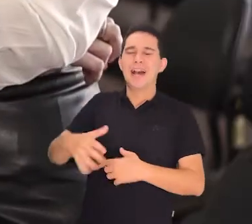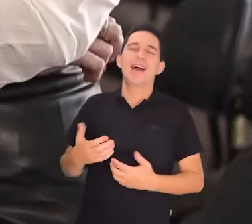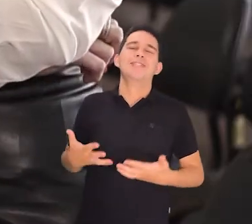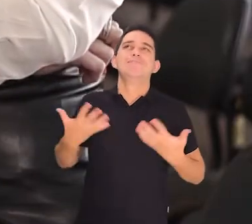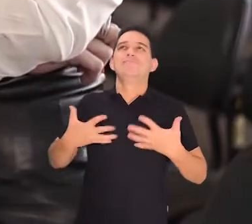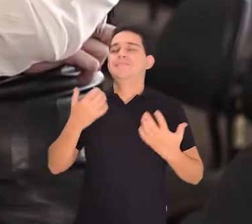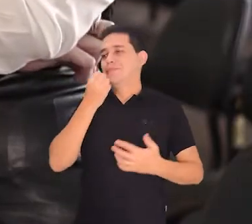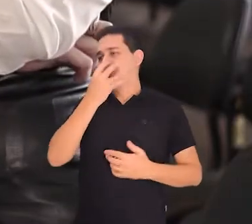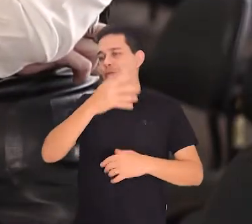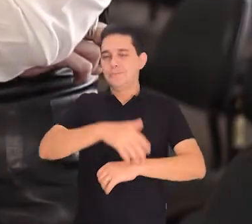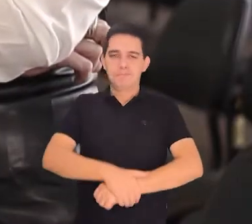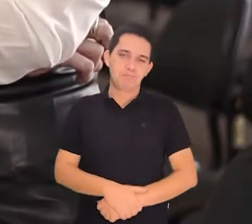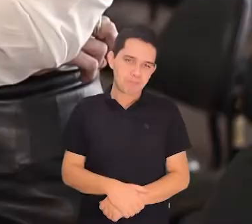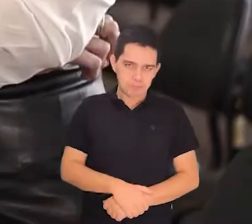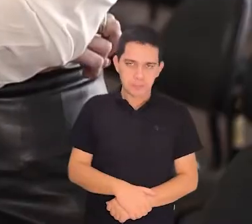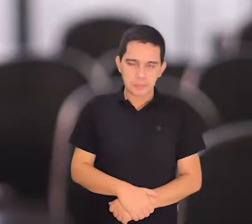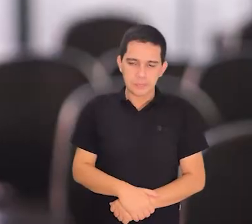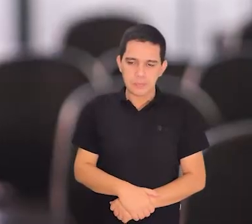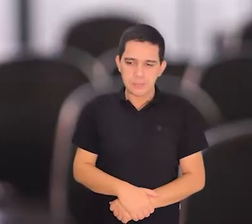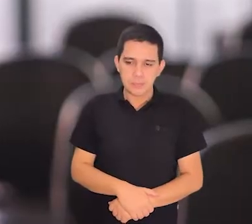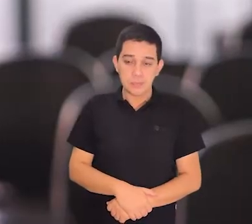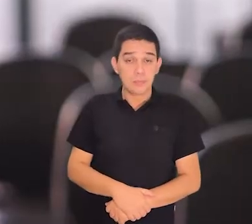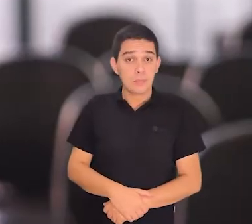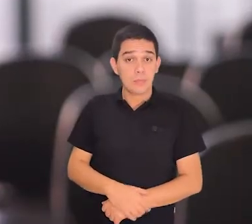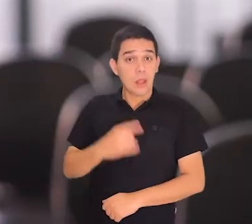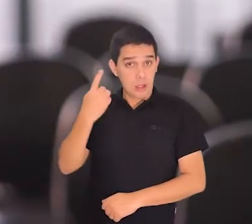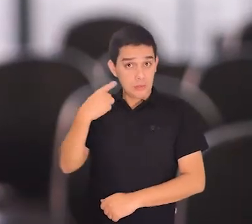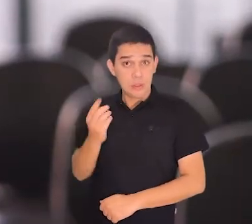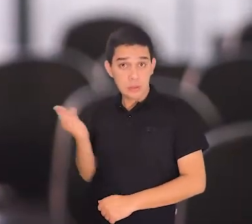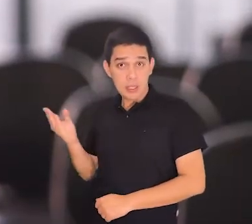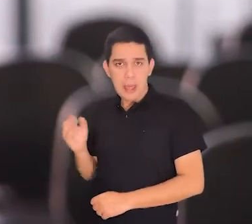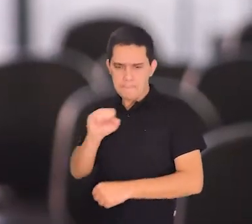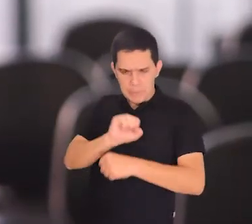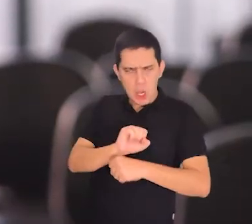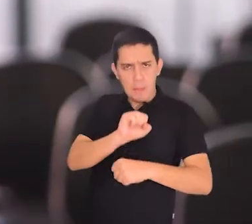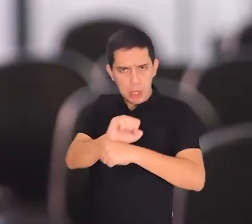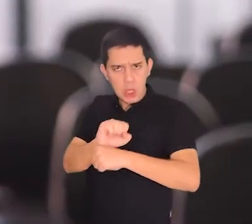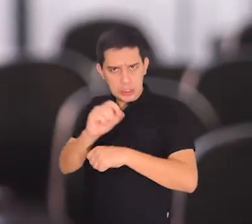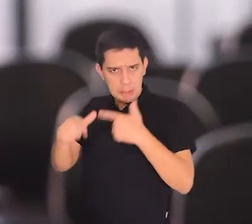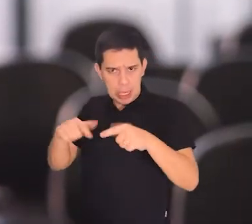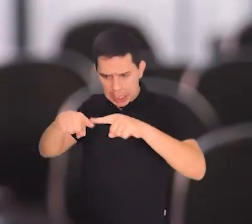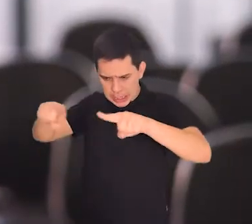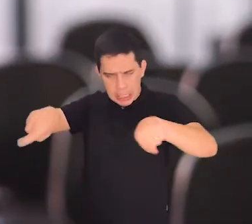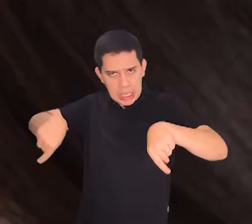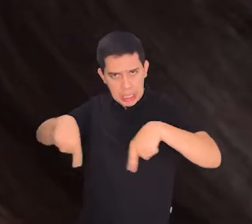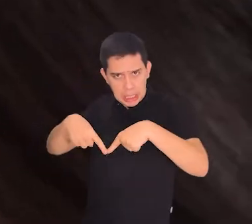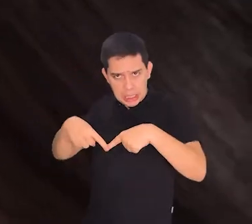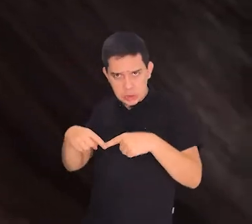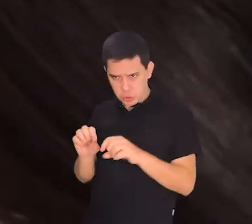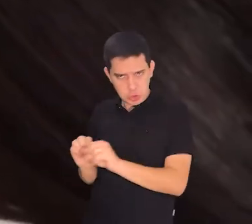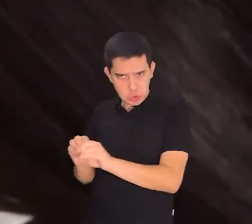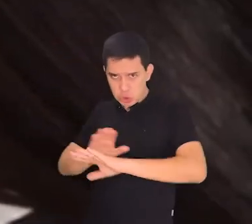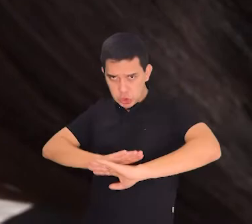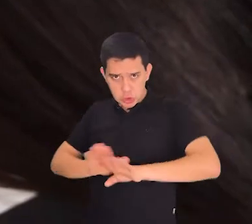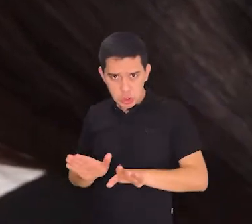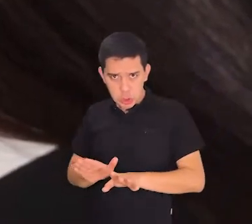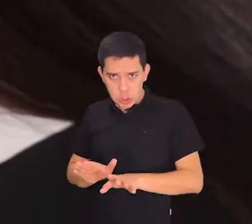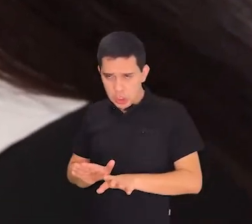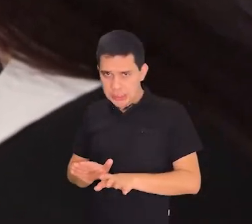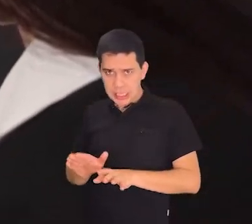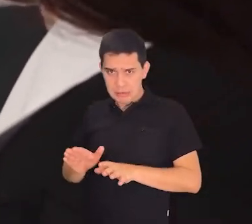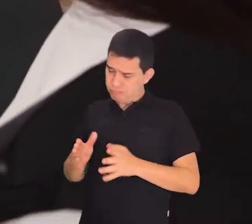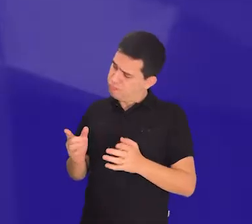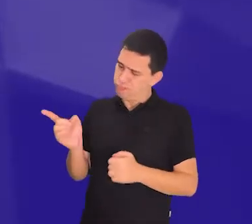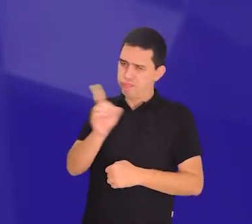E a advogada não parou por aí, não. Ela resolveu ultrapassar as barreiras das salas de aula e disponibilizar